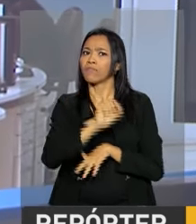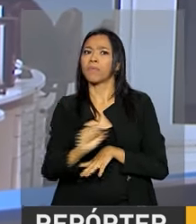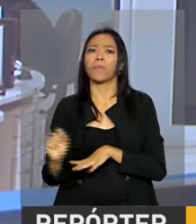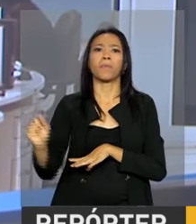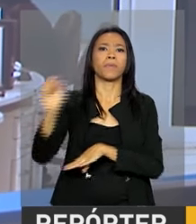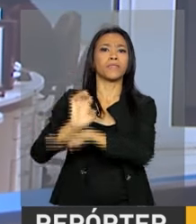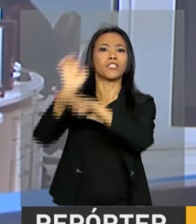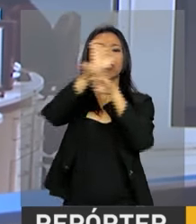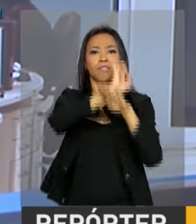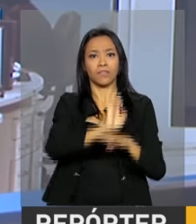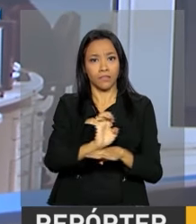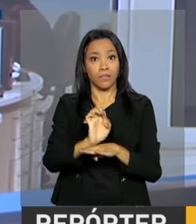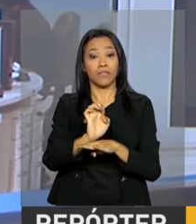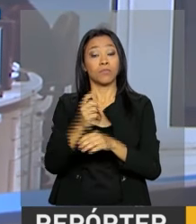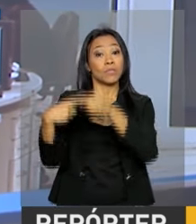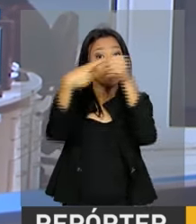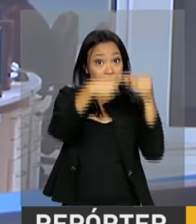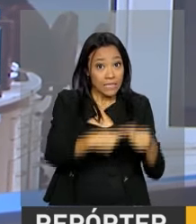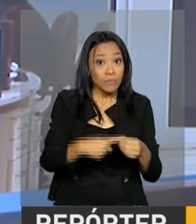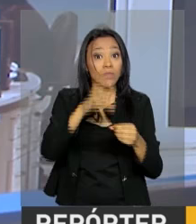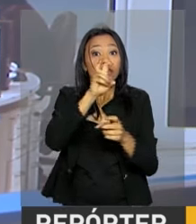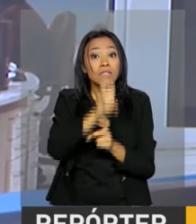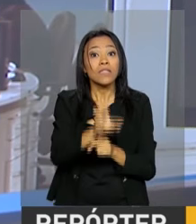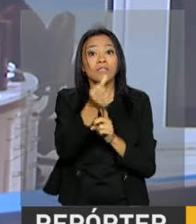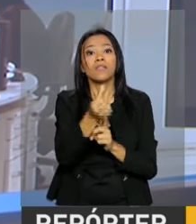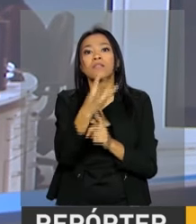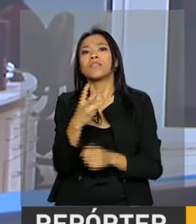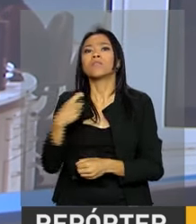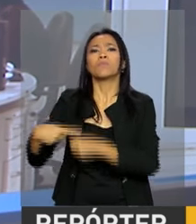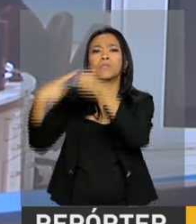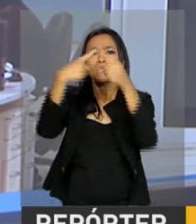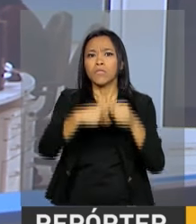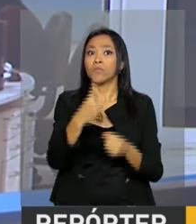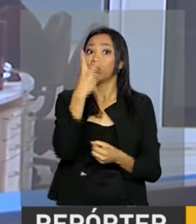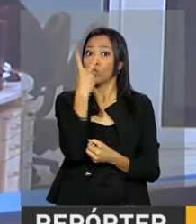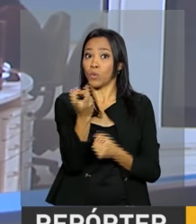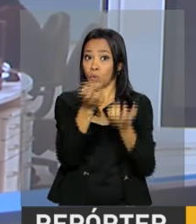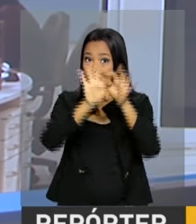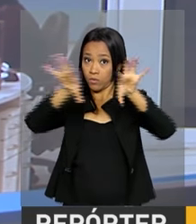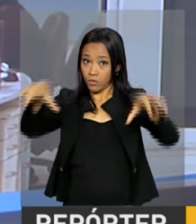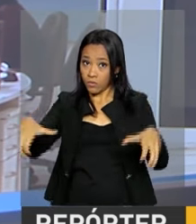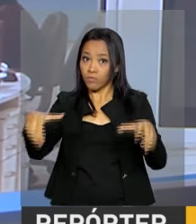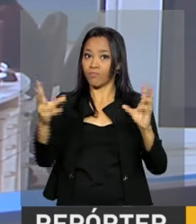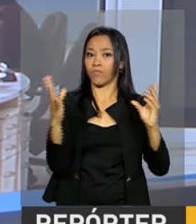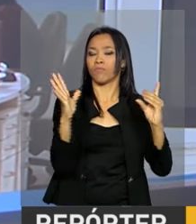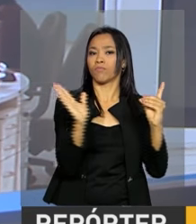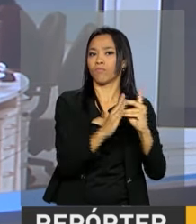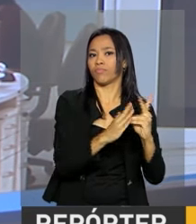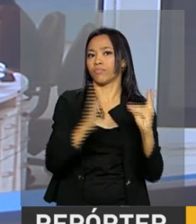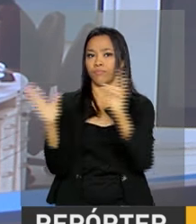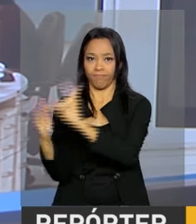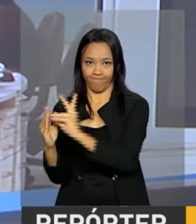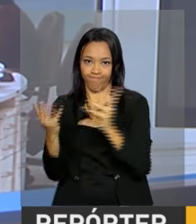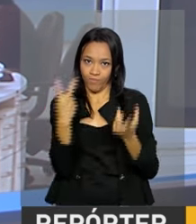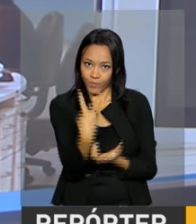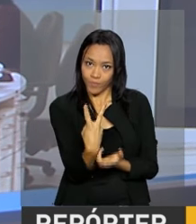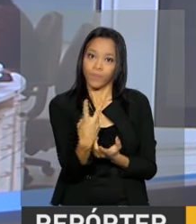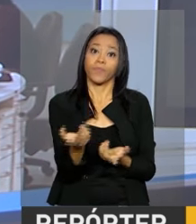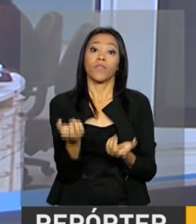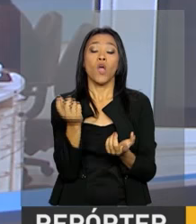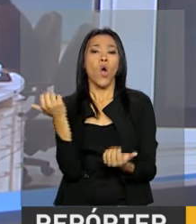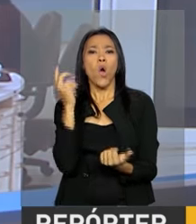563 municípios e dois distritos indígenas a meta do governo federal é chegar a 4.000